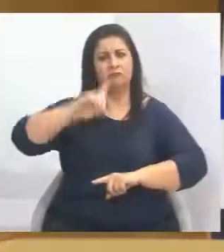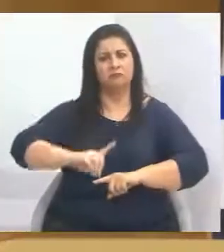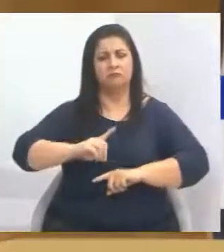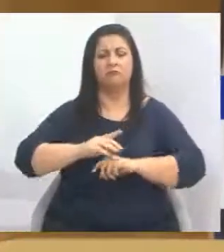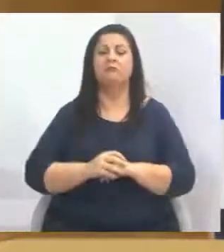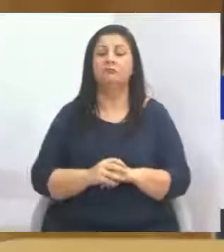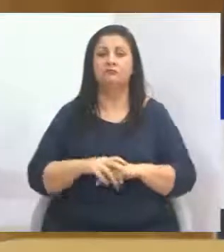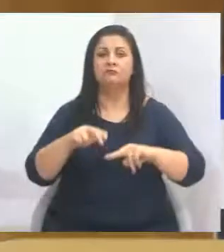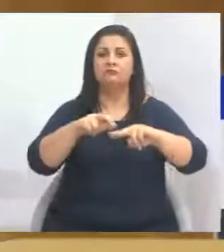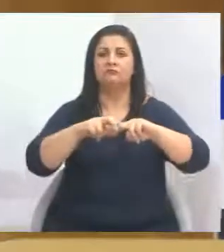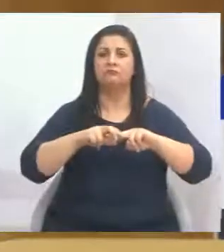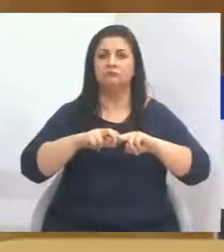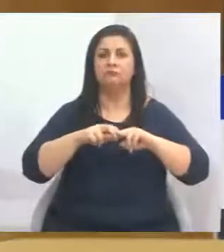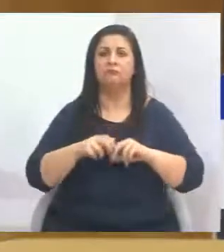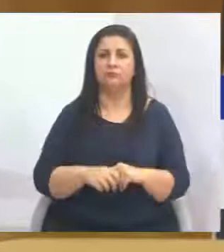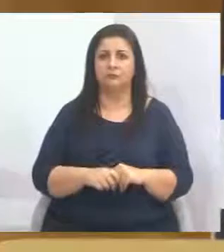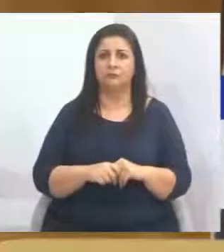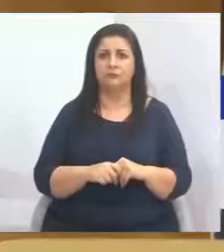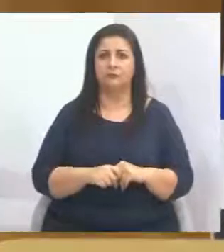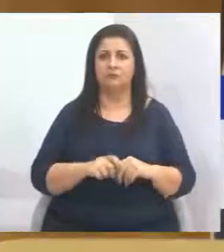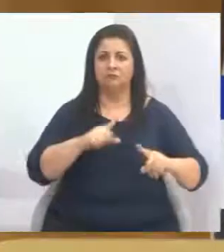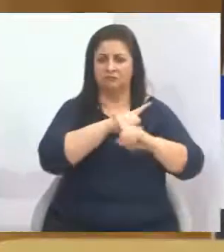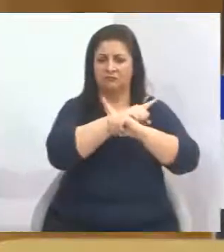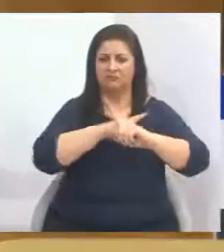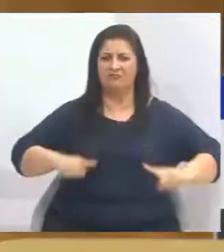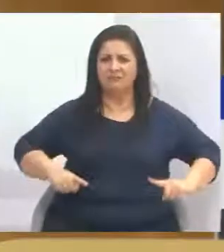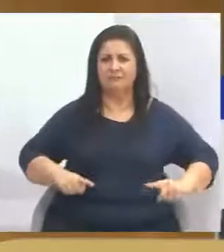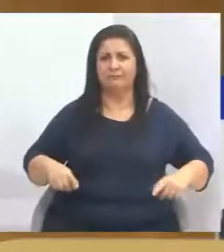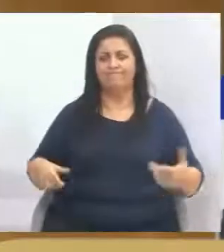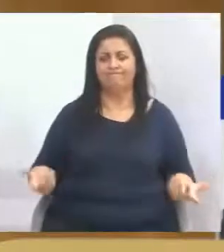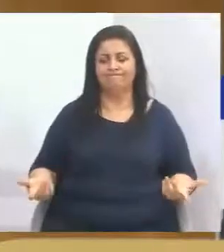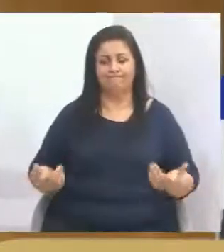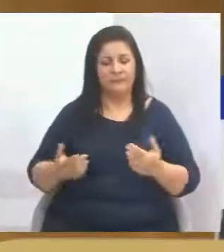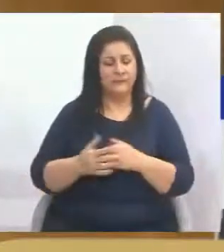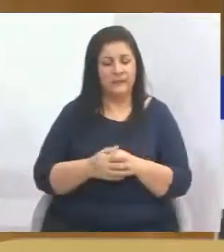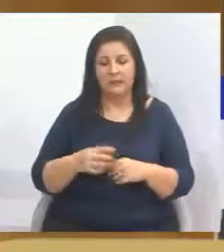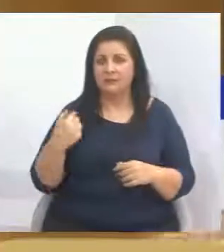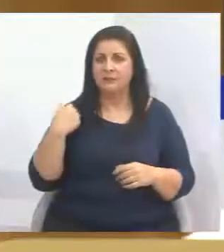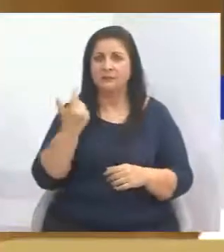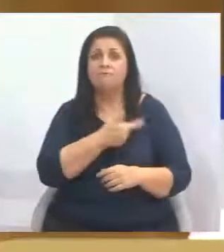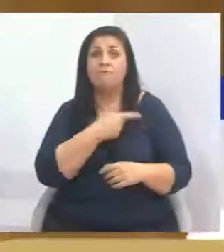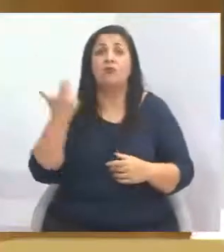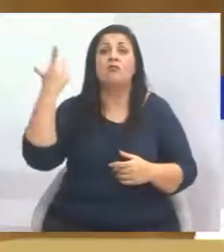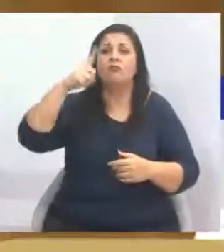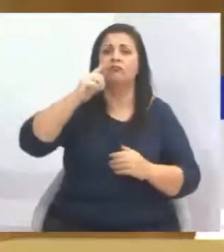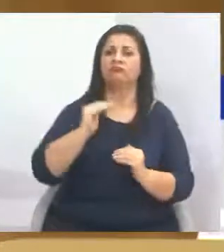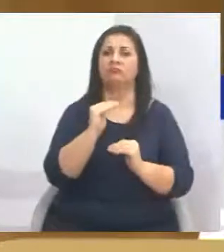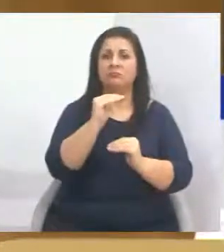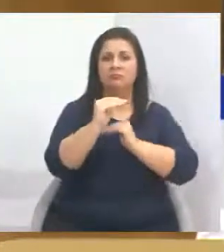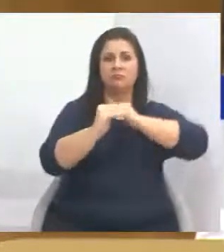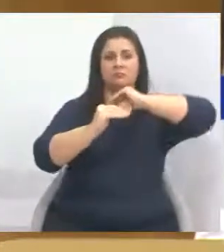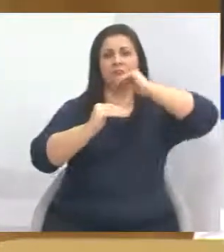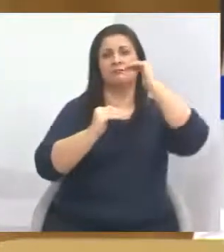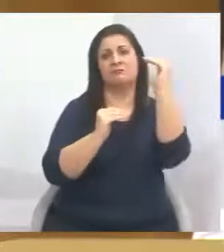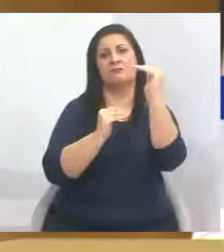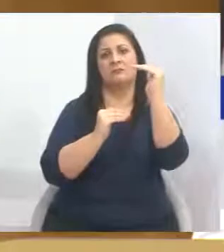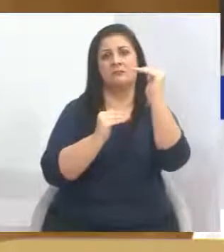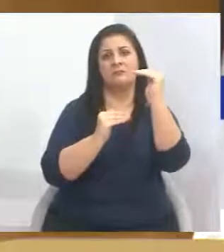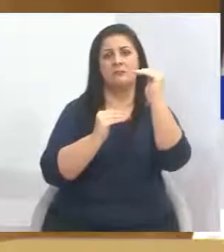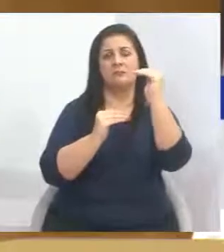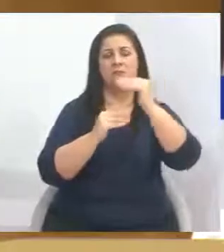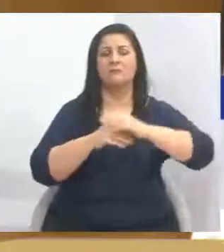nesse sentido aqui, com esse veto, a gente acaba por não dar esse avanço